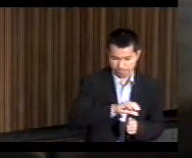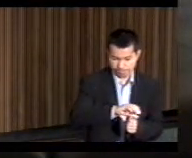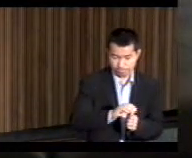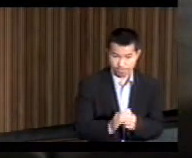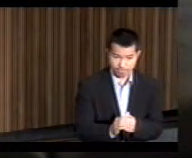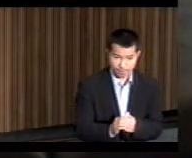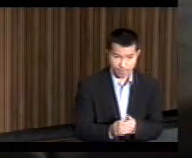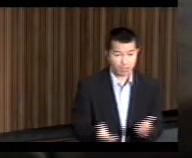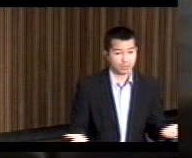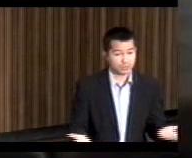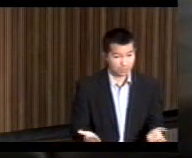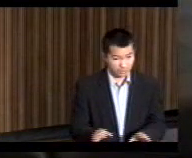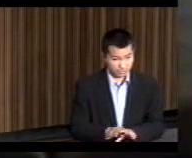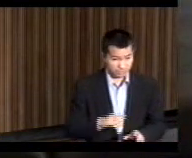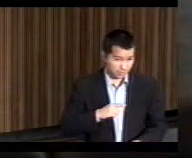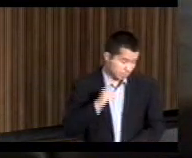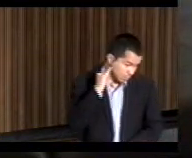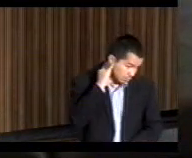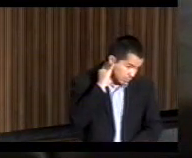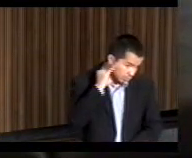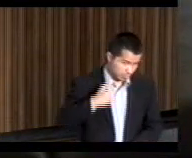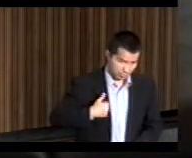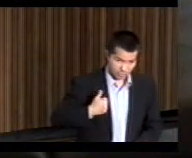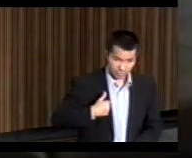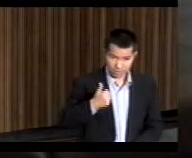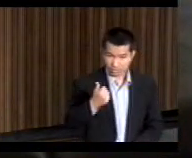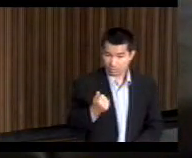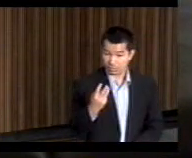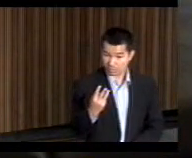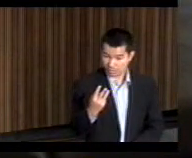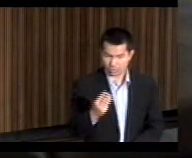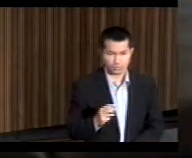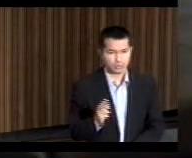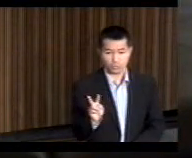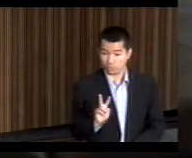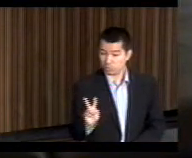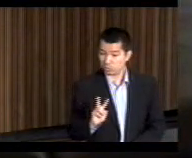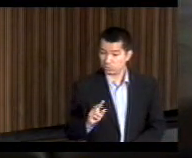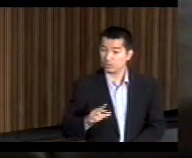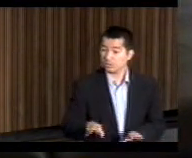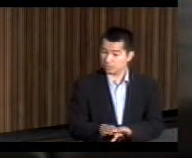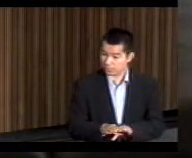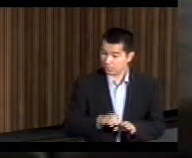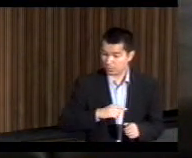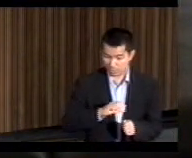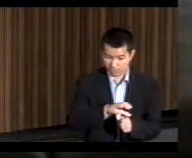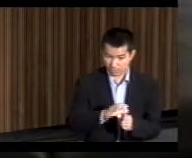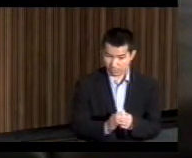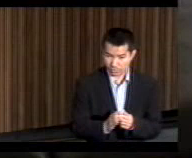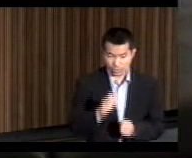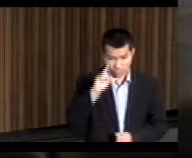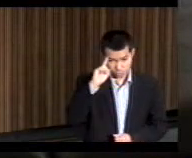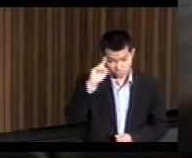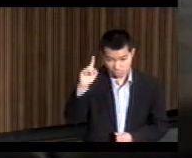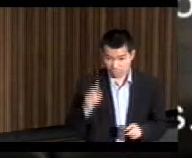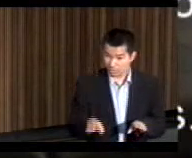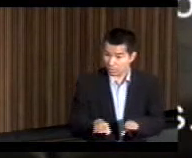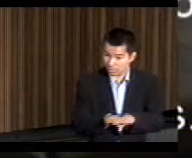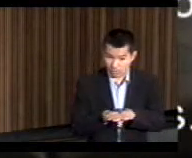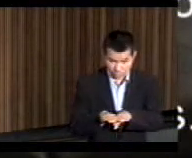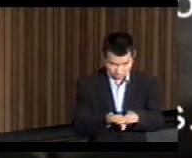circuncidado, e o seu filho Ismael tinha 13. E os dois foram circuncidados no mesmo dia. E